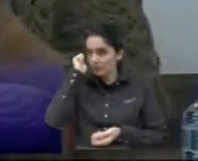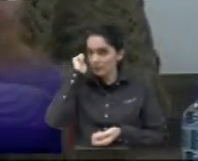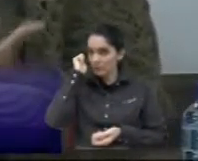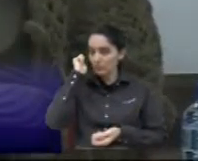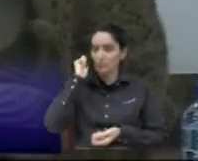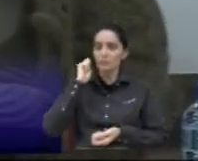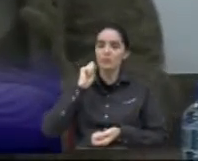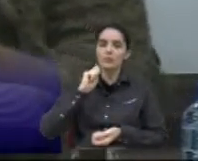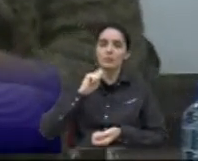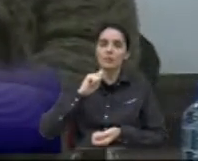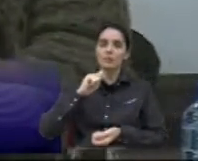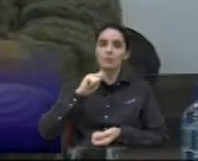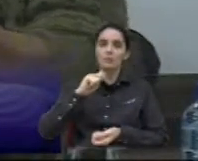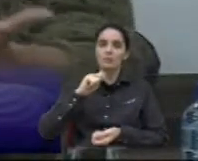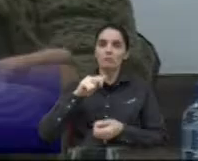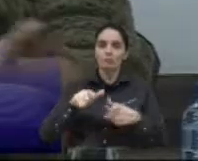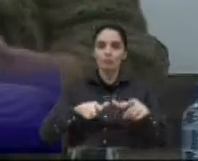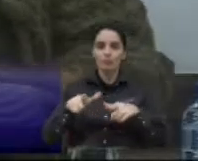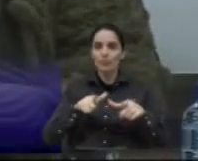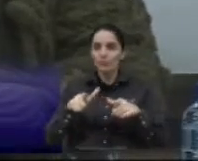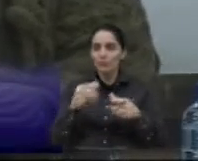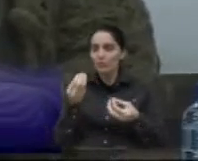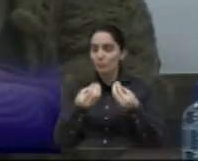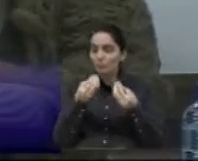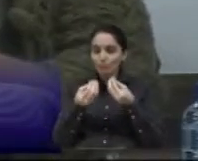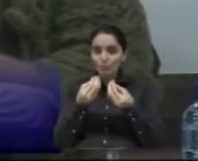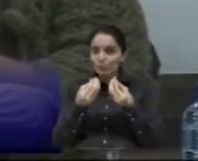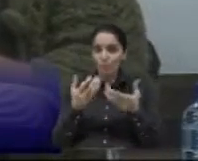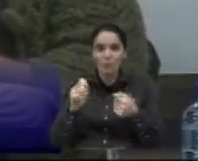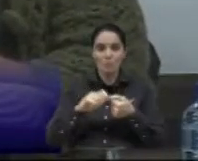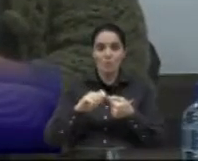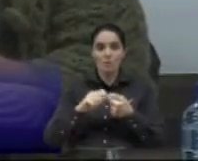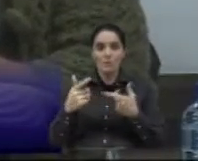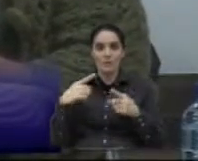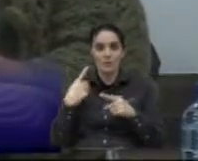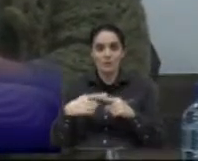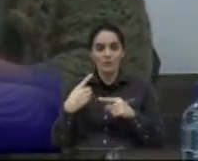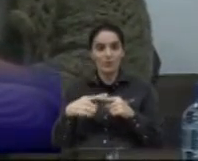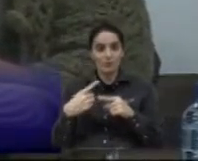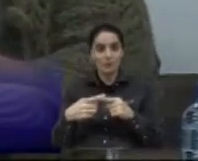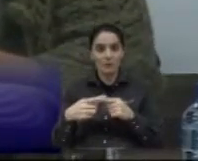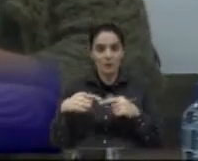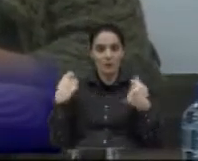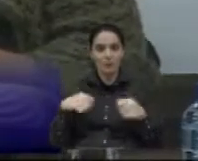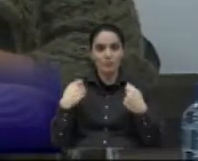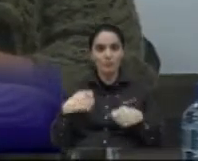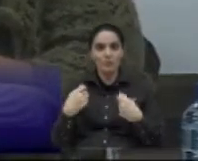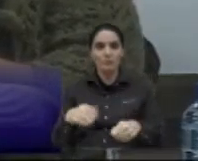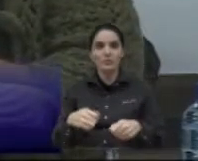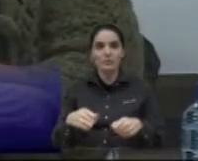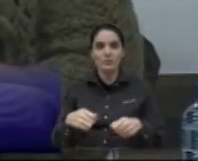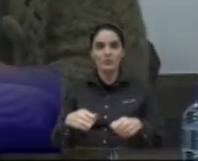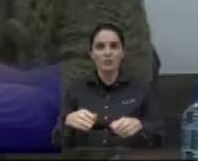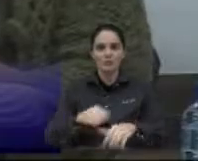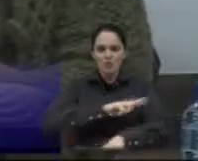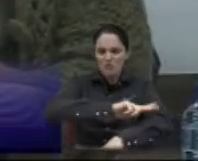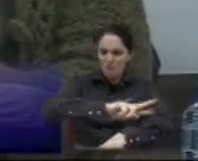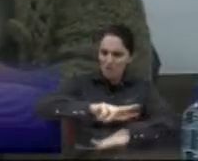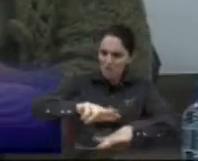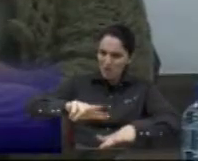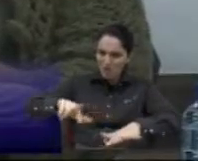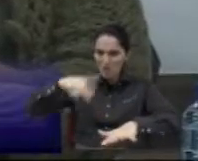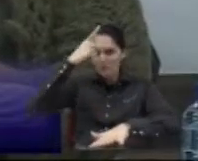um trabalho que não teria como ser executado, visto que teríamos que ter um grande número de funcionários e veículos